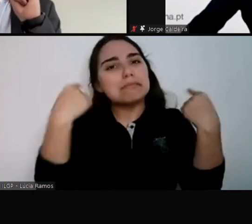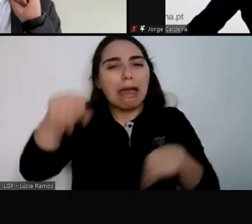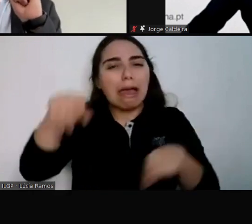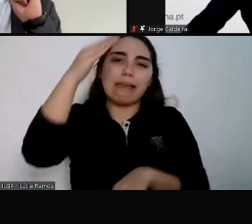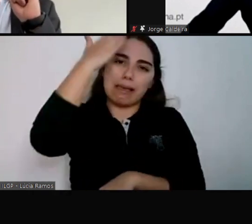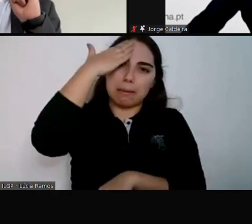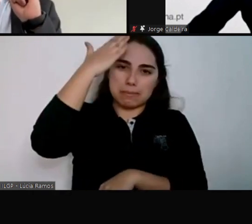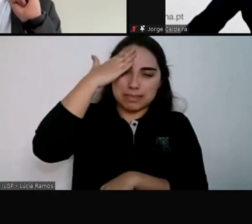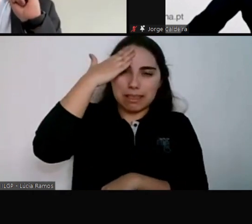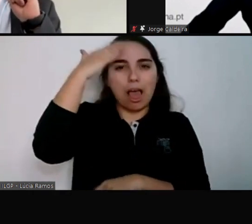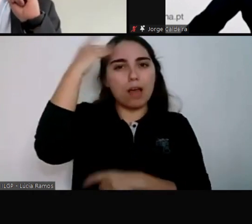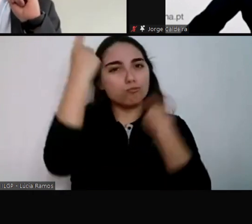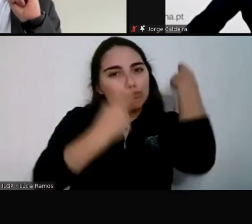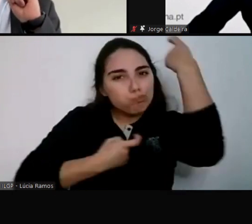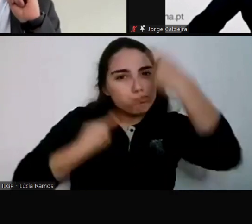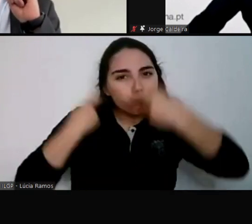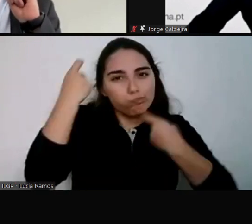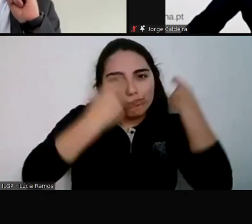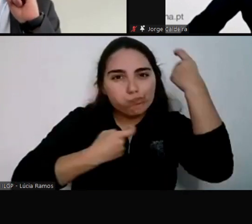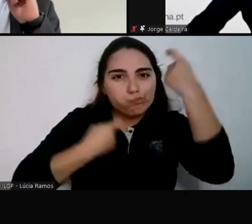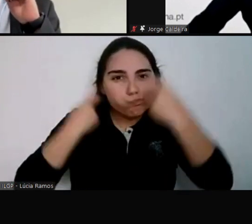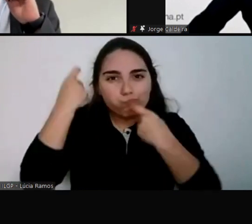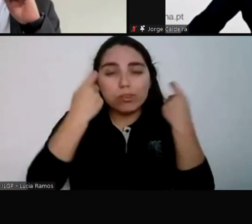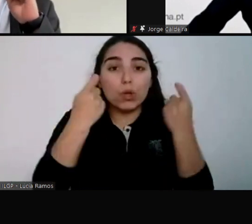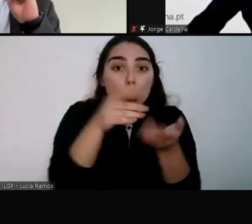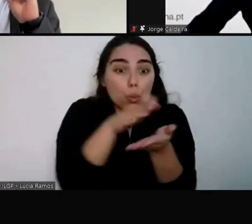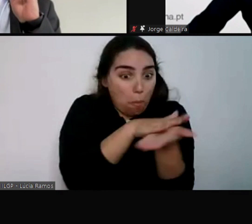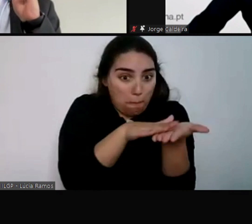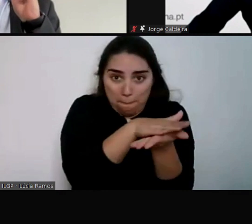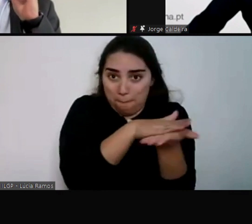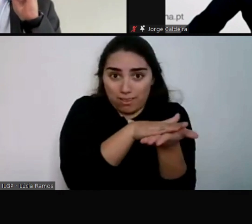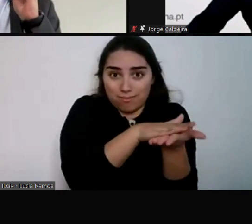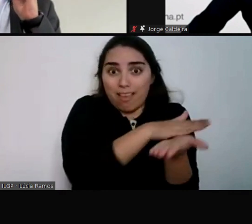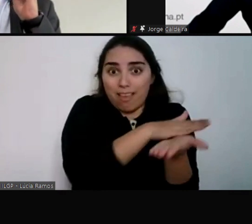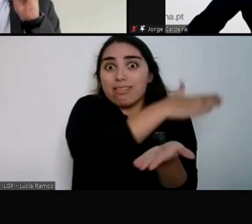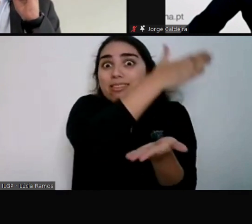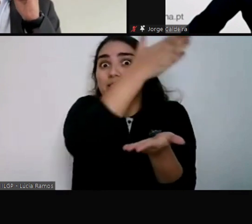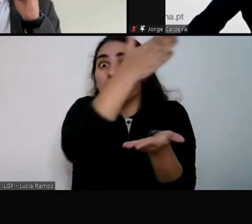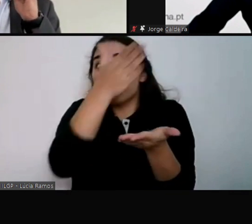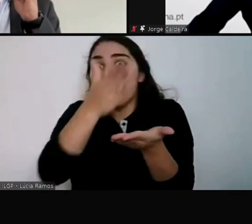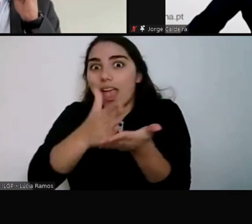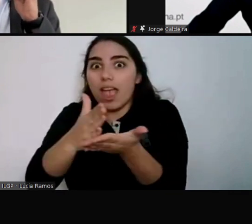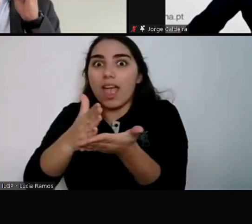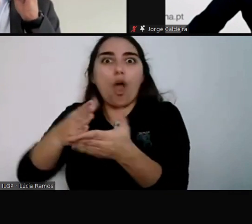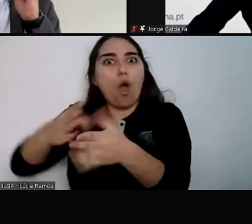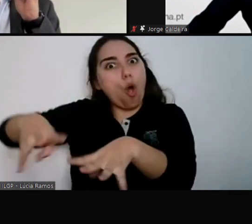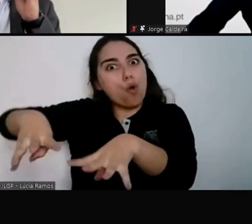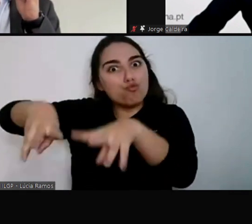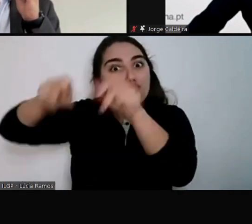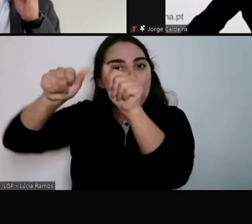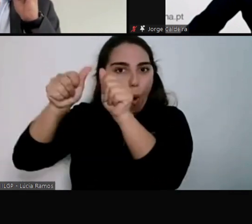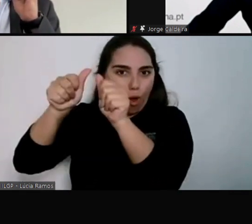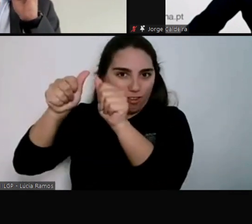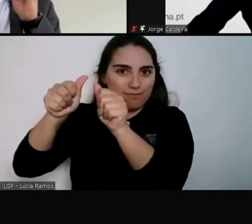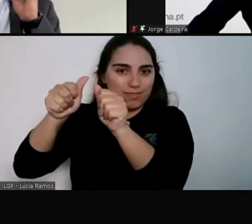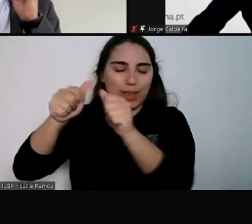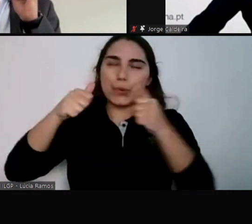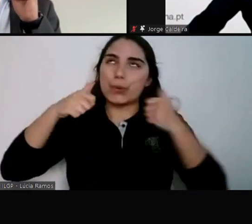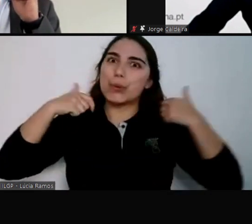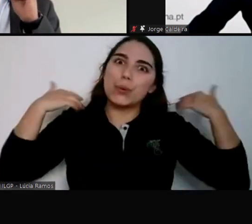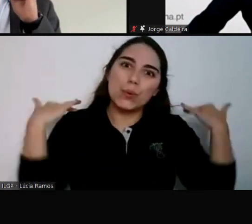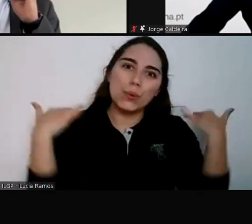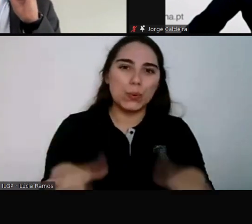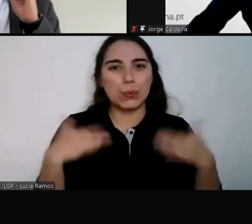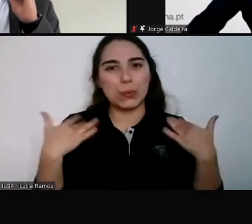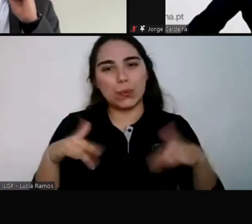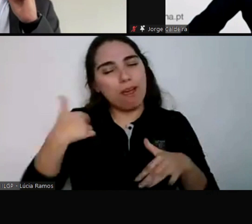exercitar, conseguem ir dos básicos até aos Power Queries. E é extraordinário, é extraordinário. Eu estou